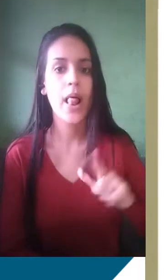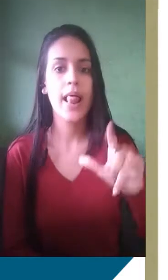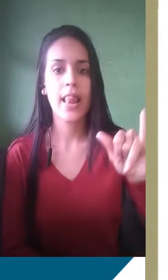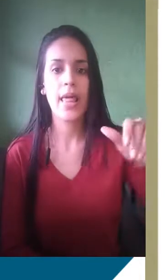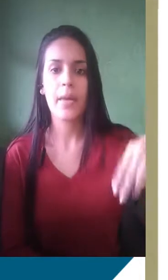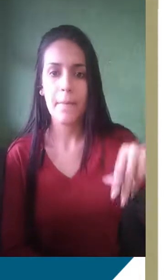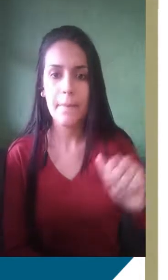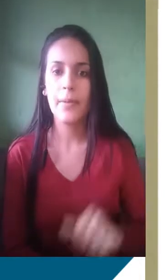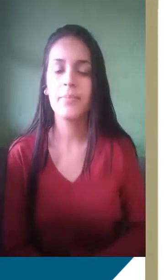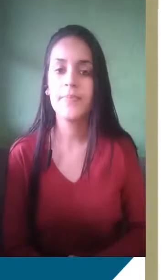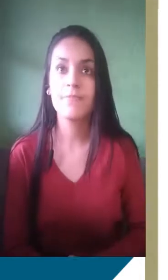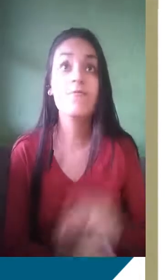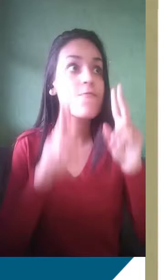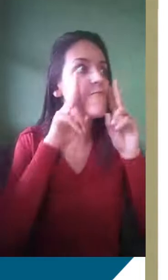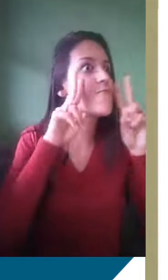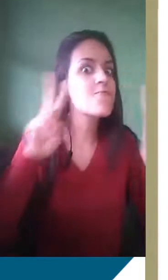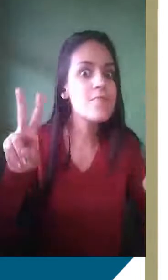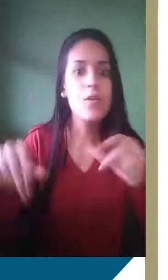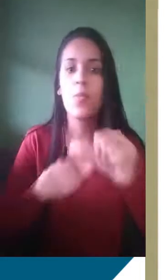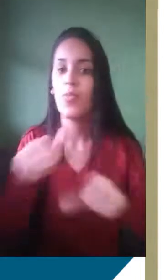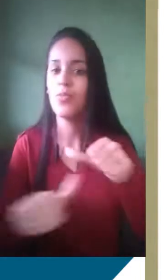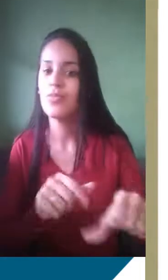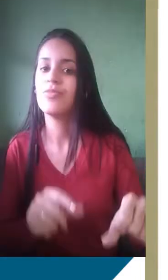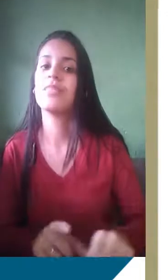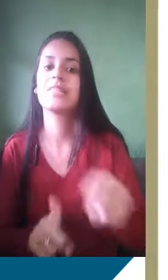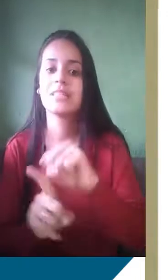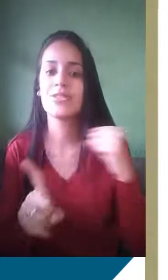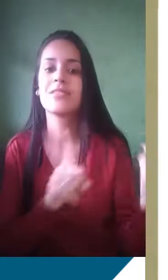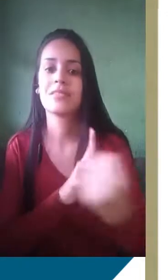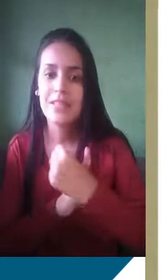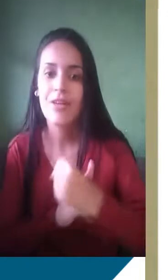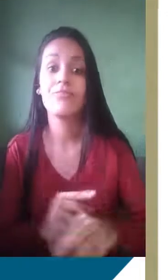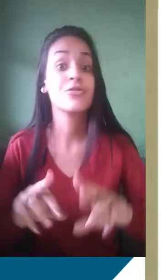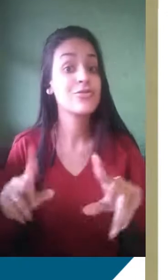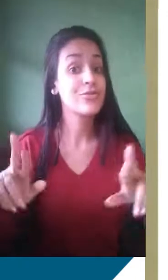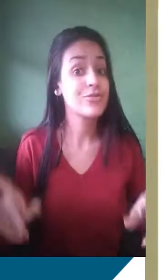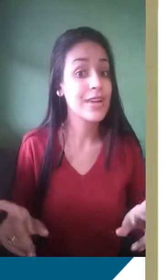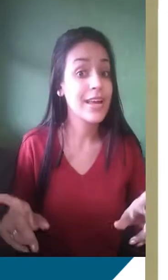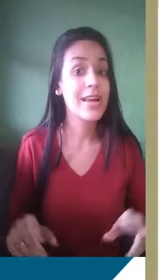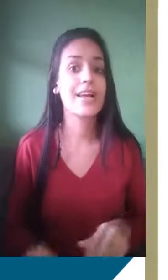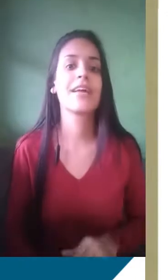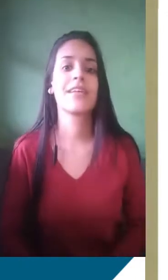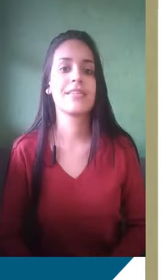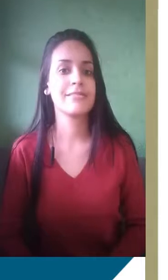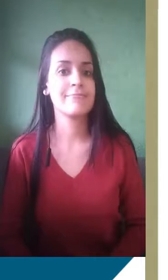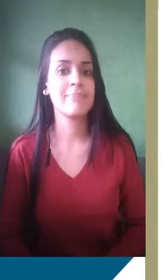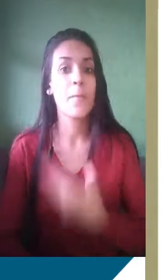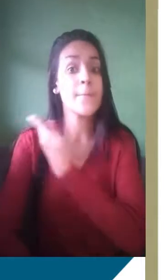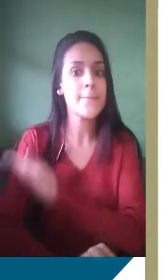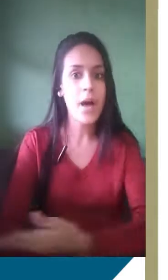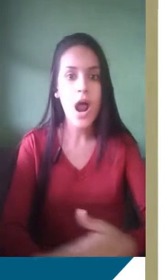observador social atento a essas transformações da sociedade e às desigualdades sociais e raciais